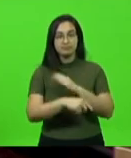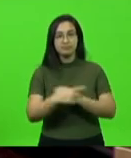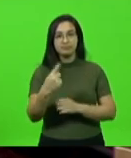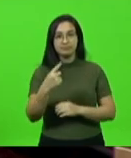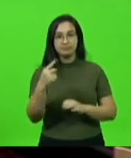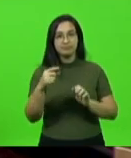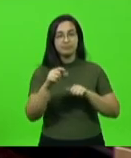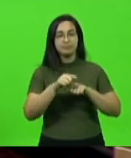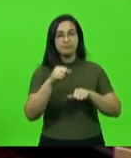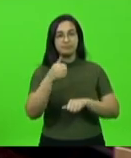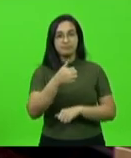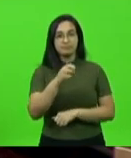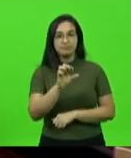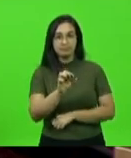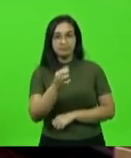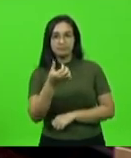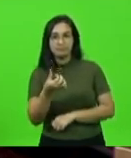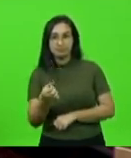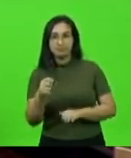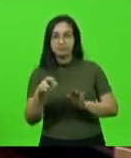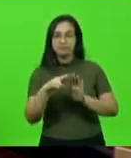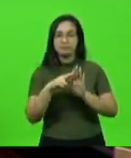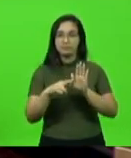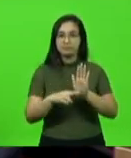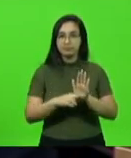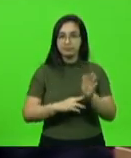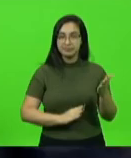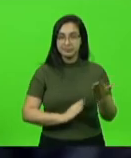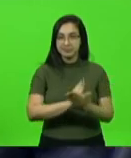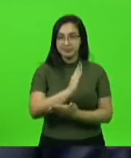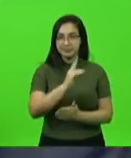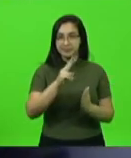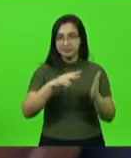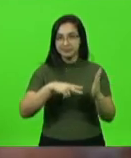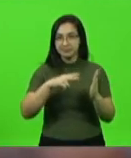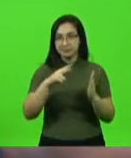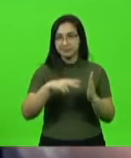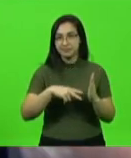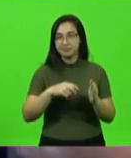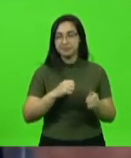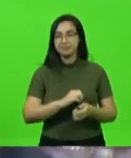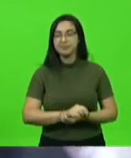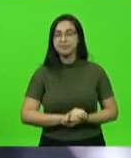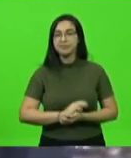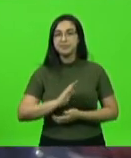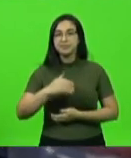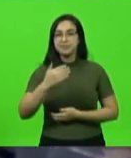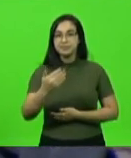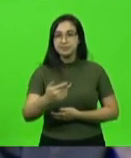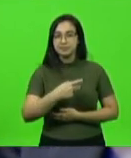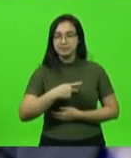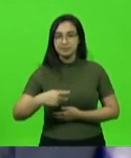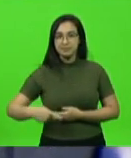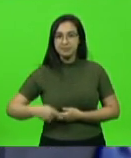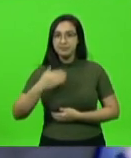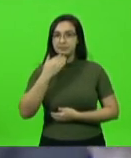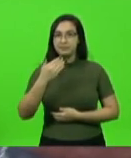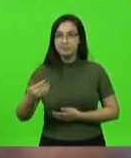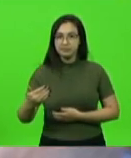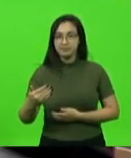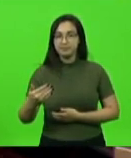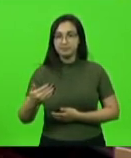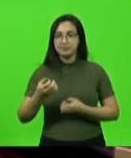106 do regimento interno, o senhor presidente deu-a por aprovada. Expediente. O senhor presidente solicitou que se